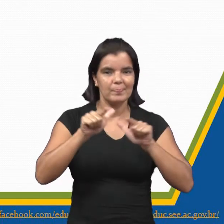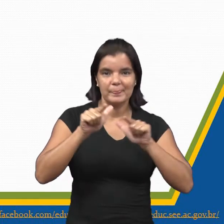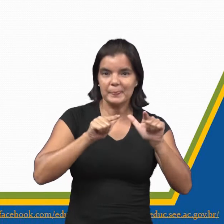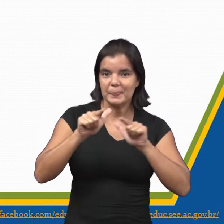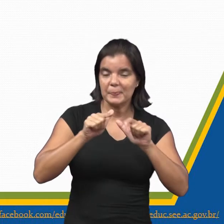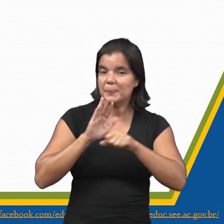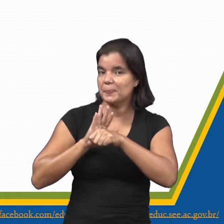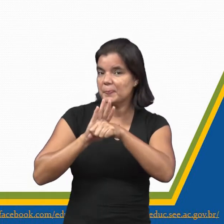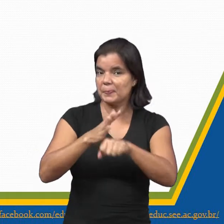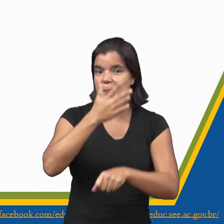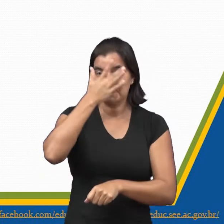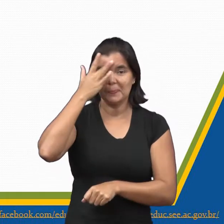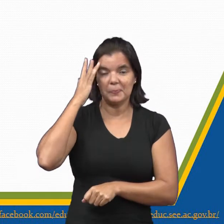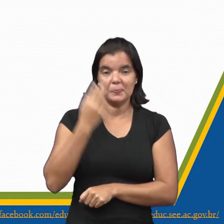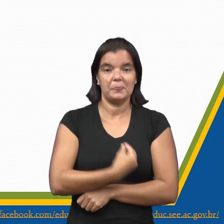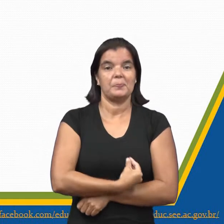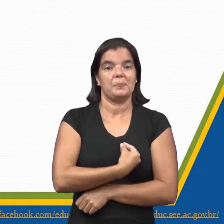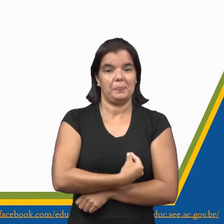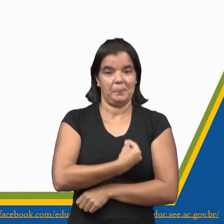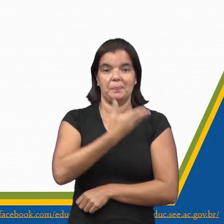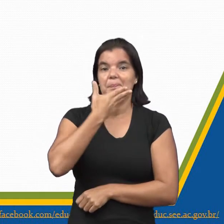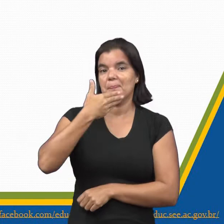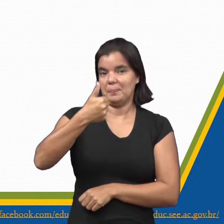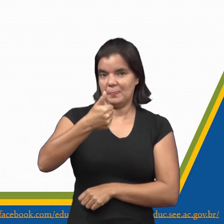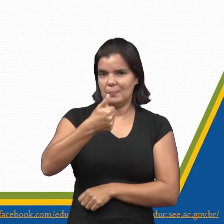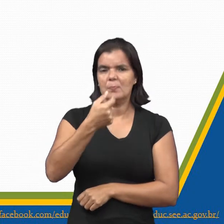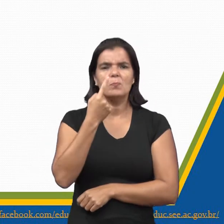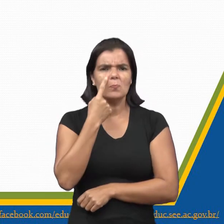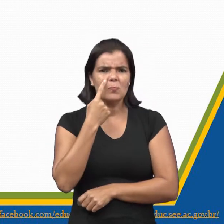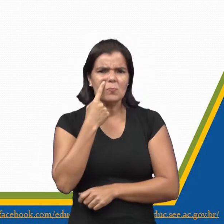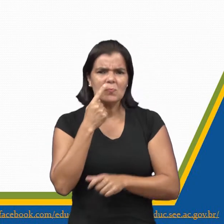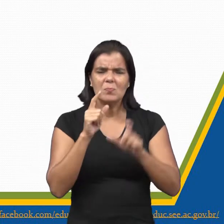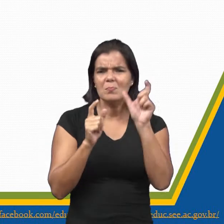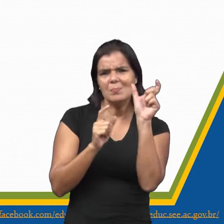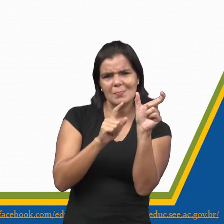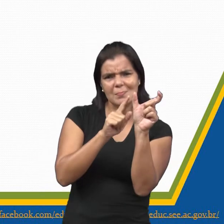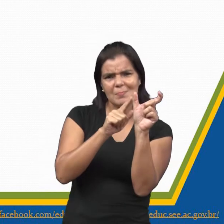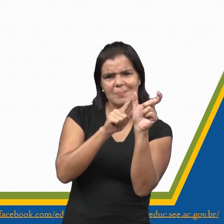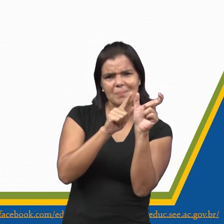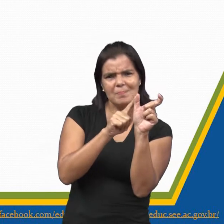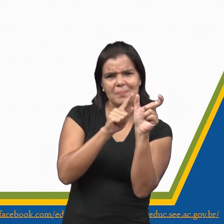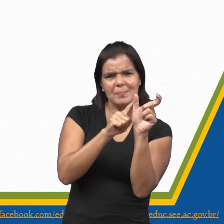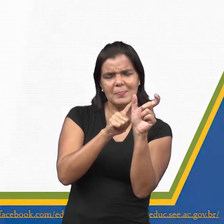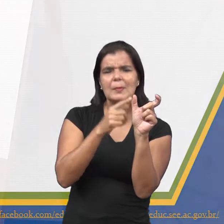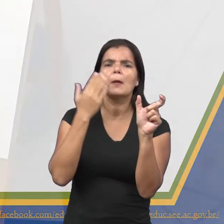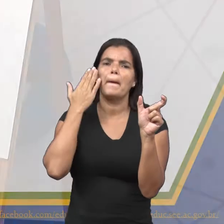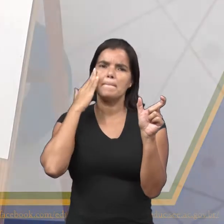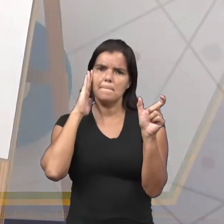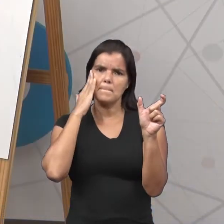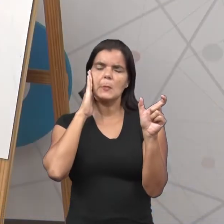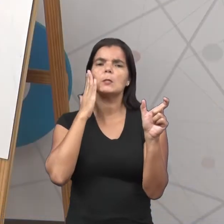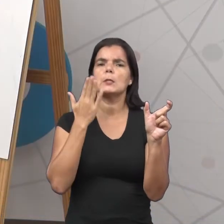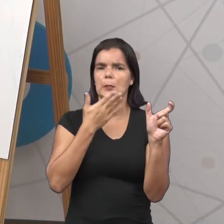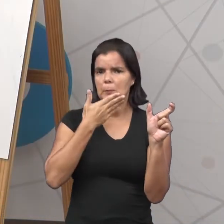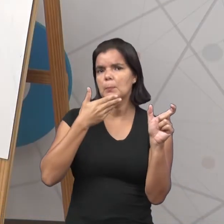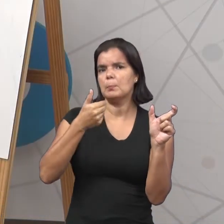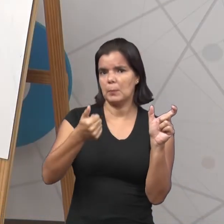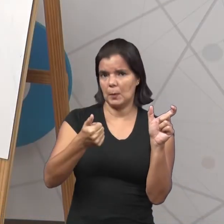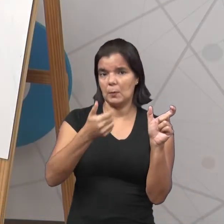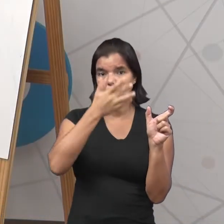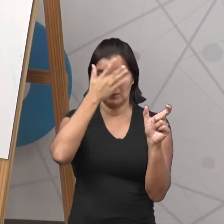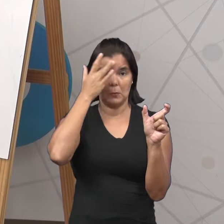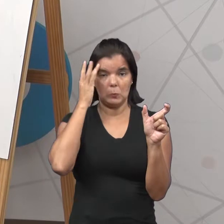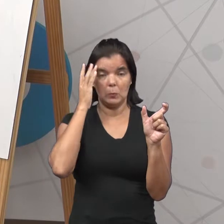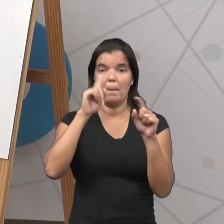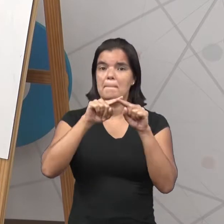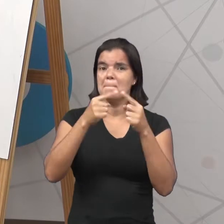que ajude as pessoas a viver melhor. Vocês estão vendo algumas palavras que dá para a gente compreender a mensagem dos